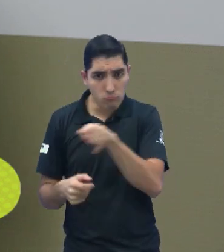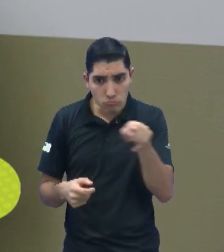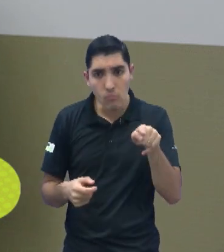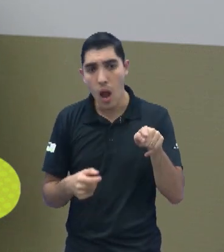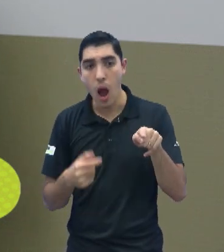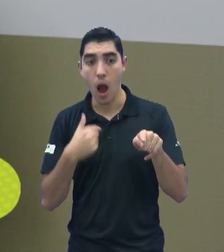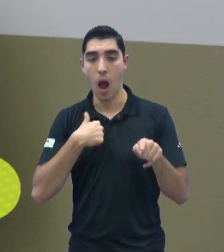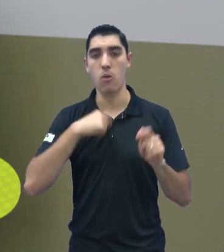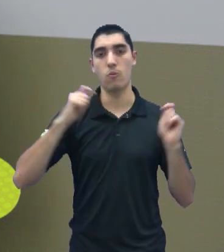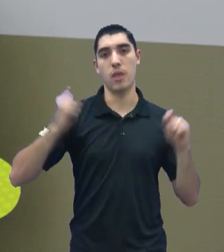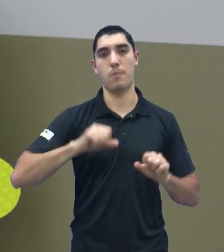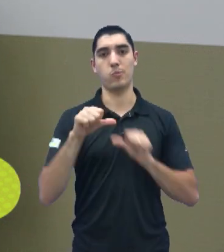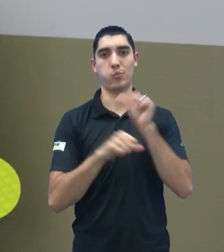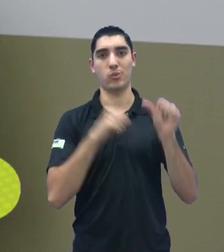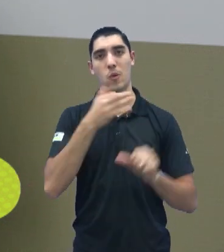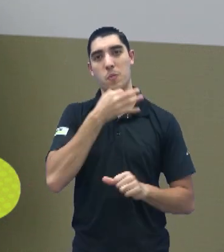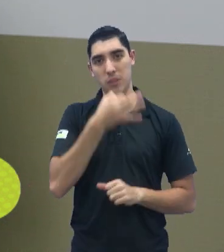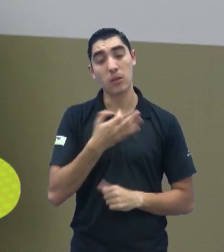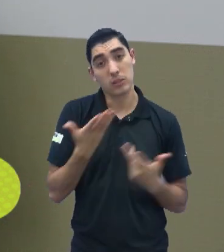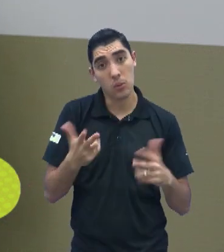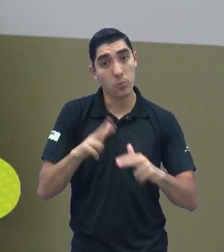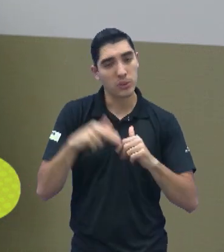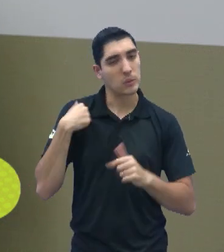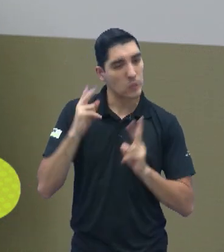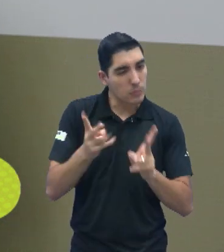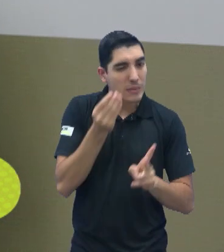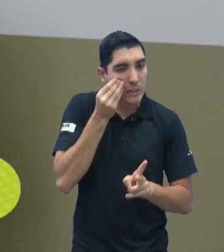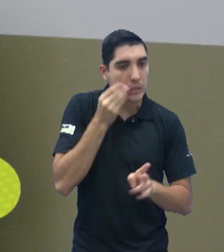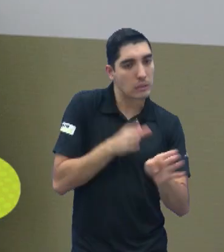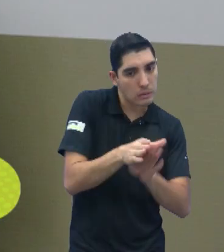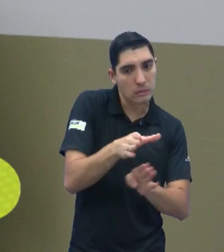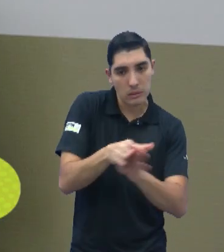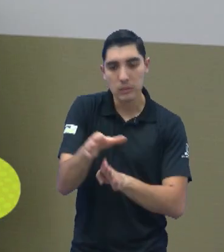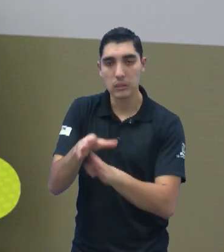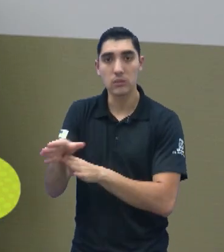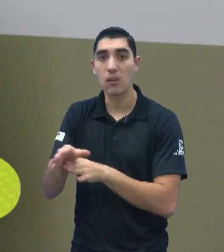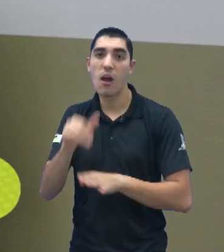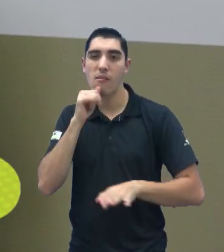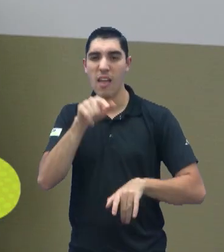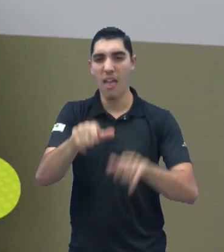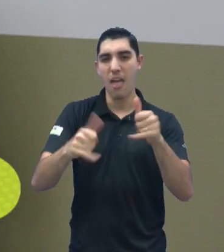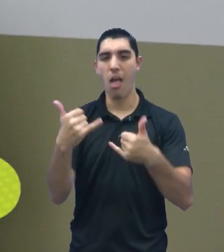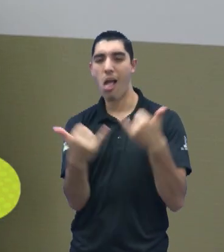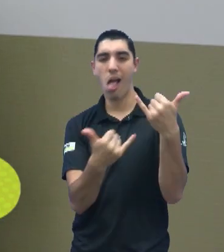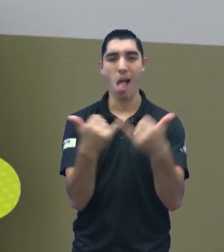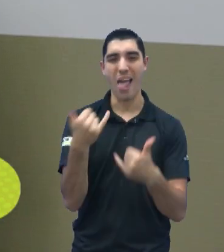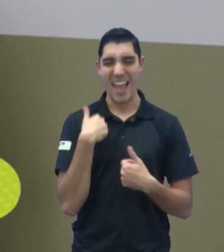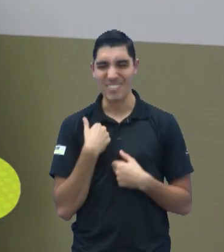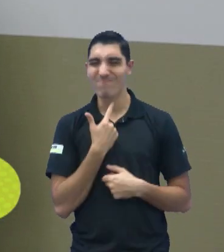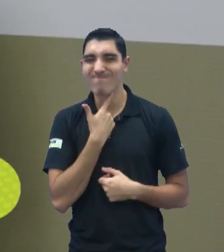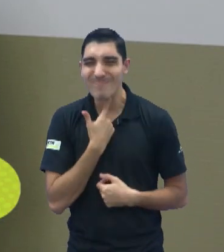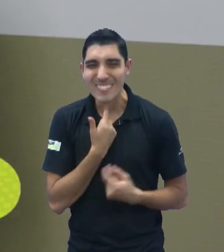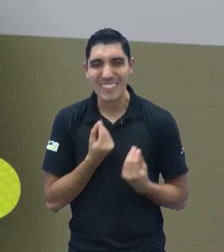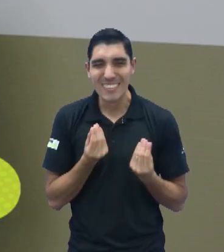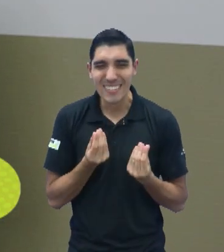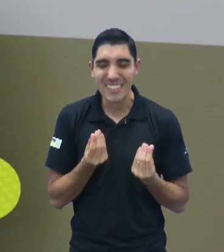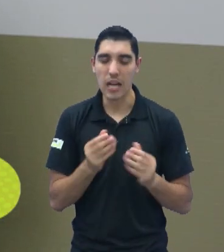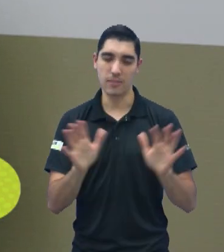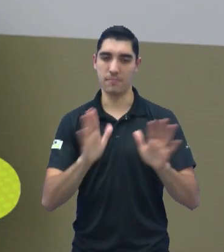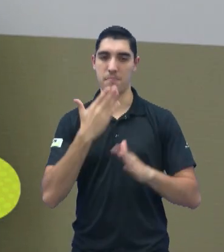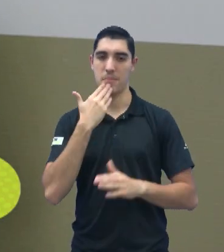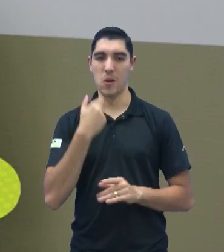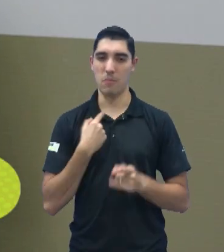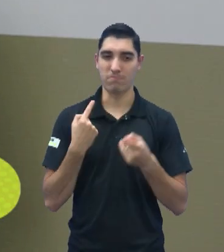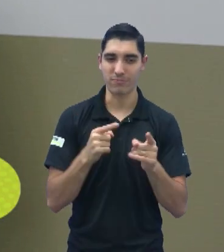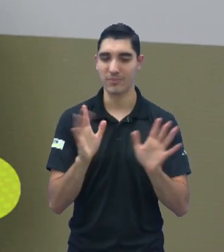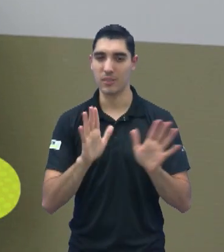opinião. Então, isso aí é uma coisa que eu sempre procuro passar para eles. E, às vezes eu vejo eles brincando na resenha, dá vontade de ir pra resenha, pra brincadeira, mas eu falo, opa, pera aí, não dá, agora eu tenho